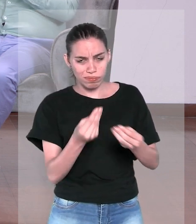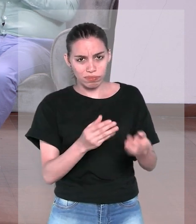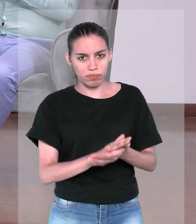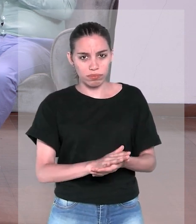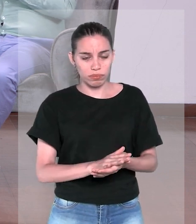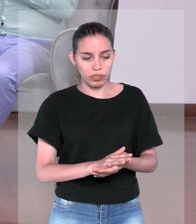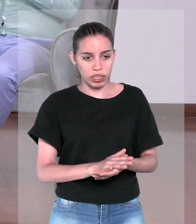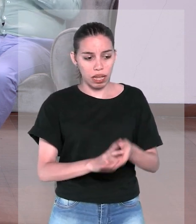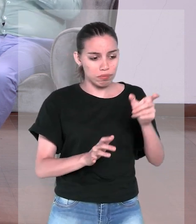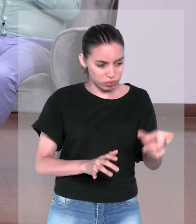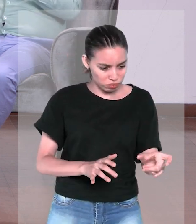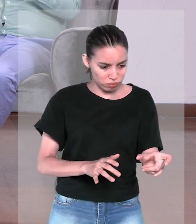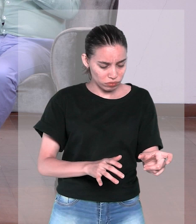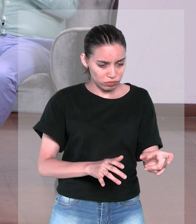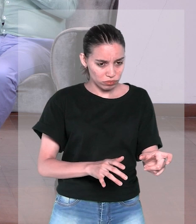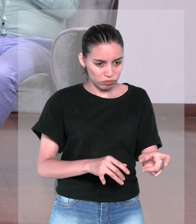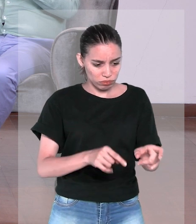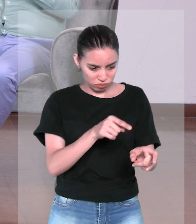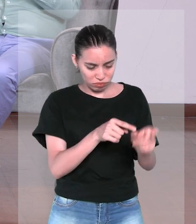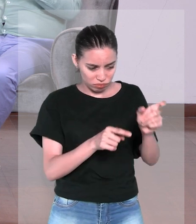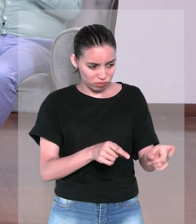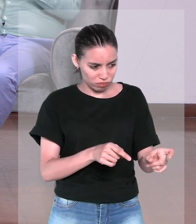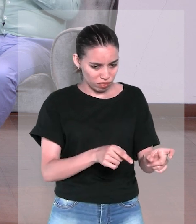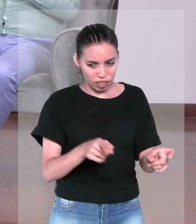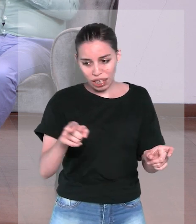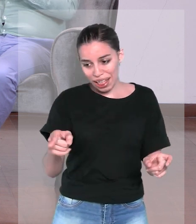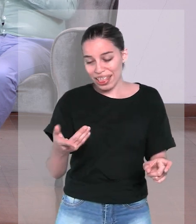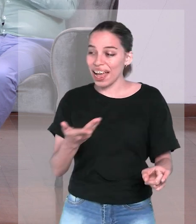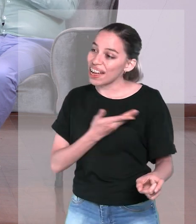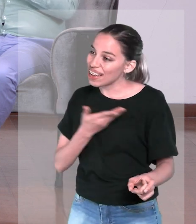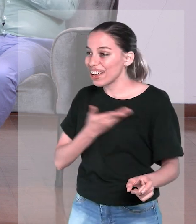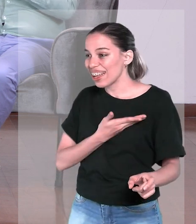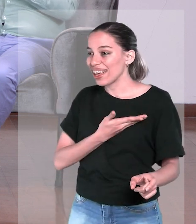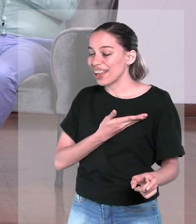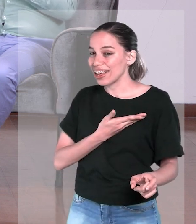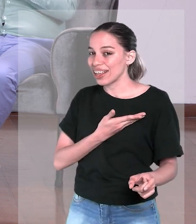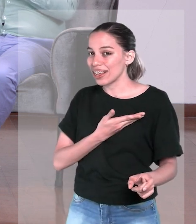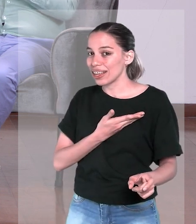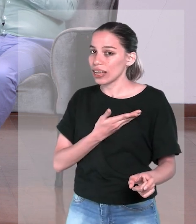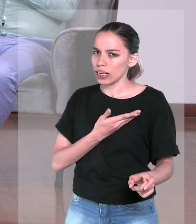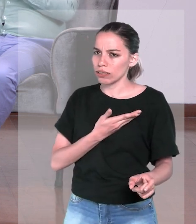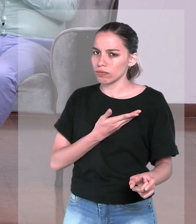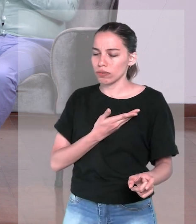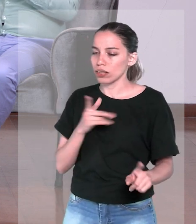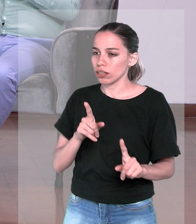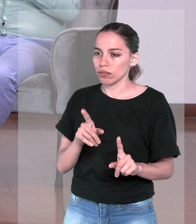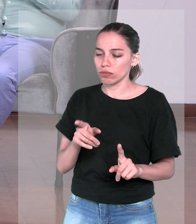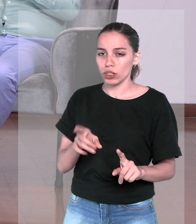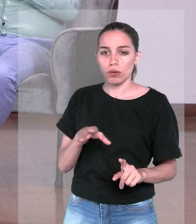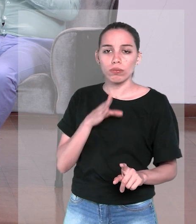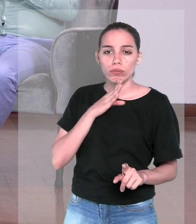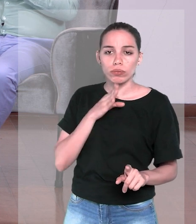o que fazer, né? É uma família que não tem respostas para as perguntas que lhe foram dadas. Quer